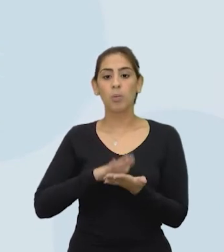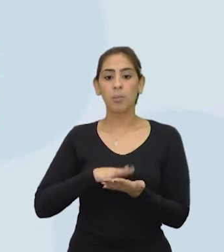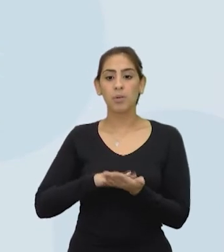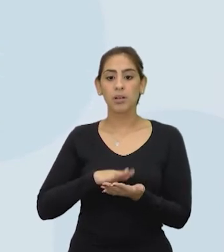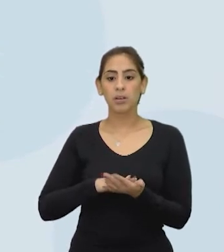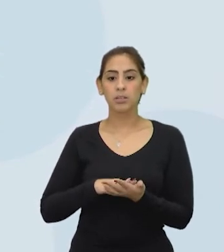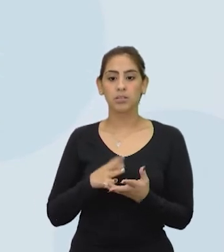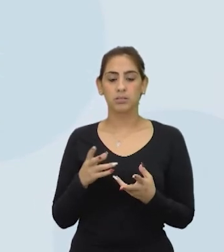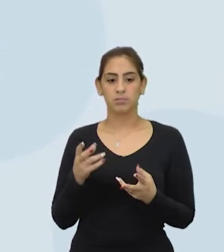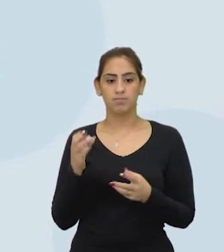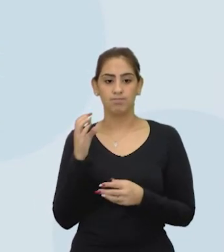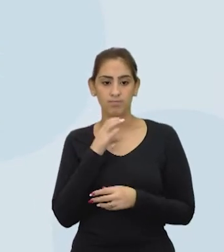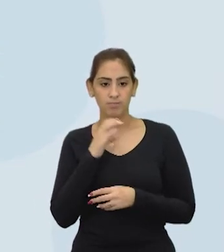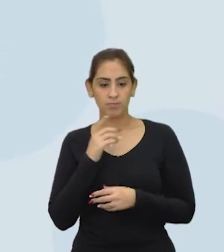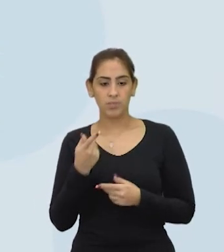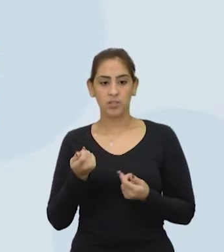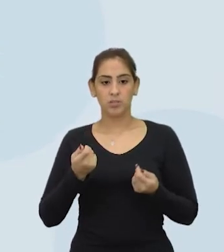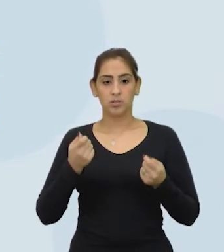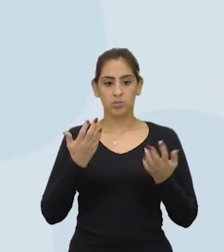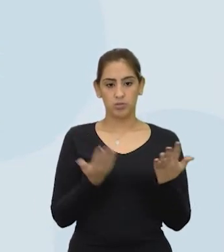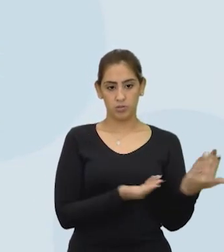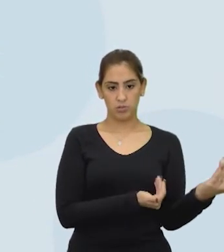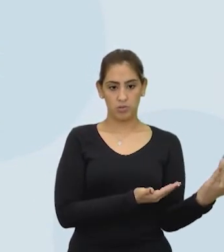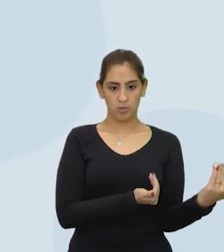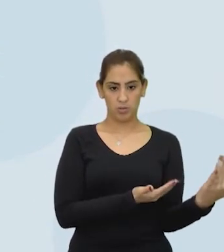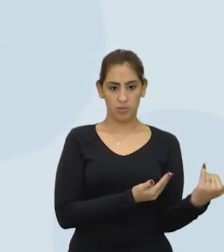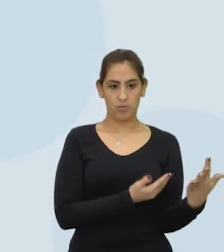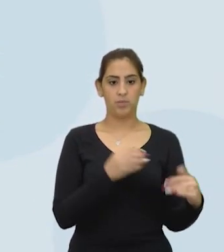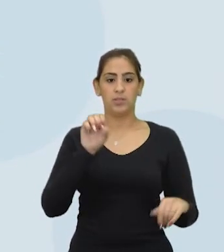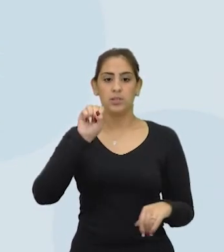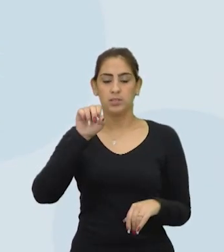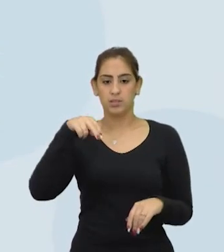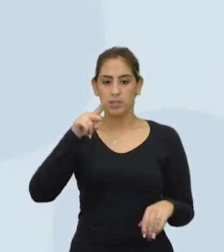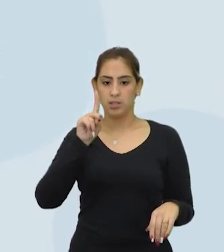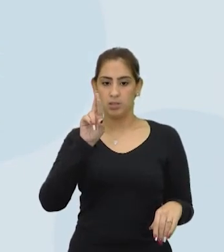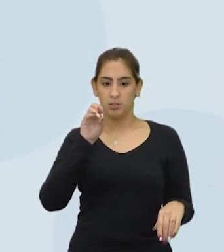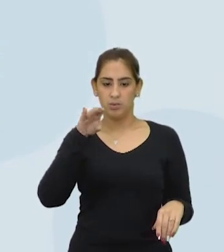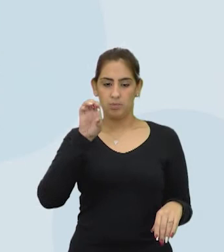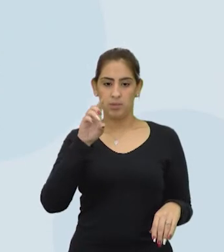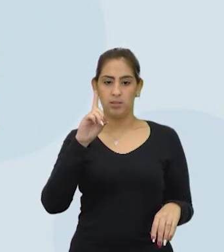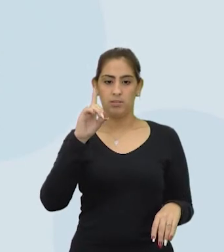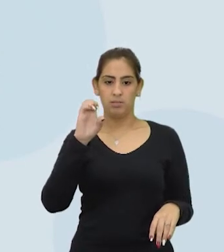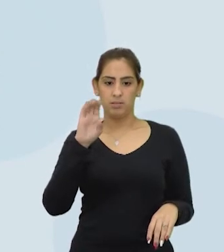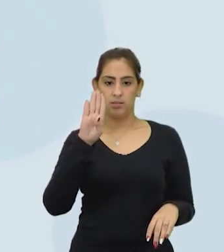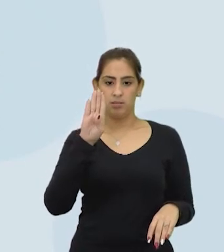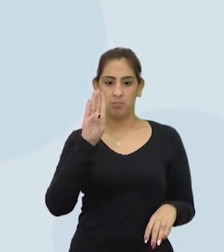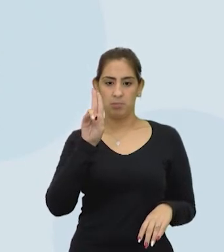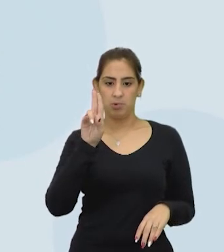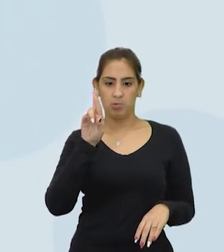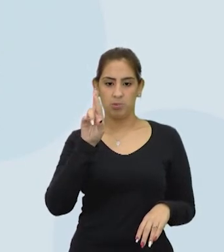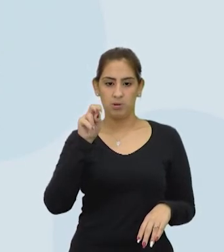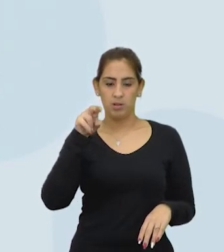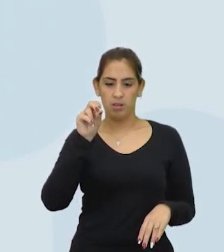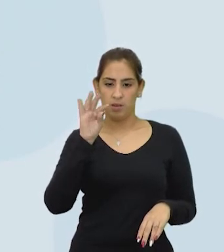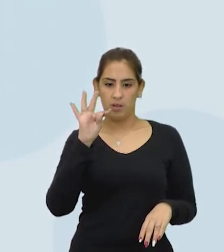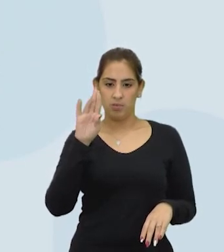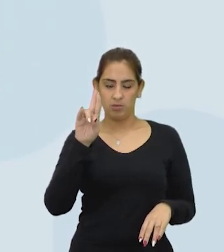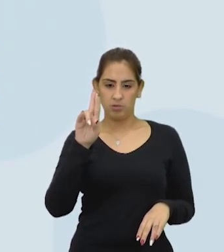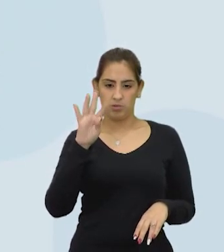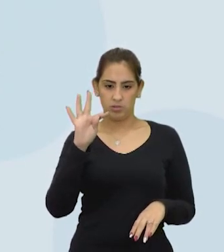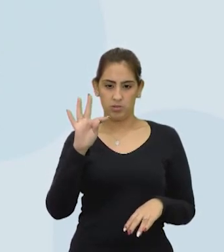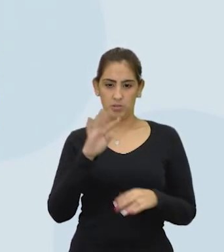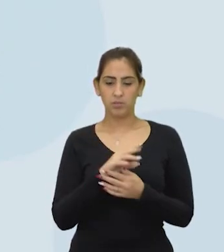levar jovens atletas à síndrome de burnout. Conforme as indicações, você poderá consultar gramáticas impressas